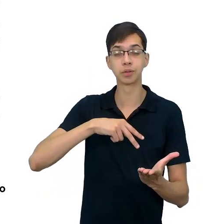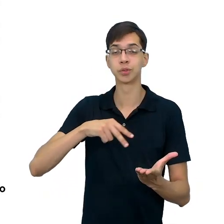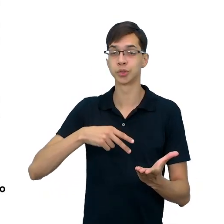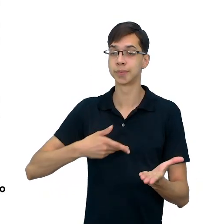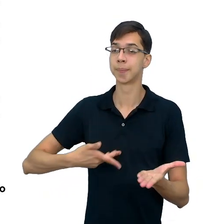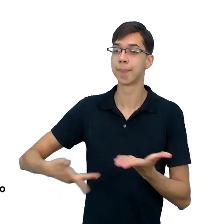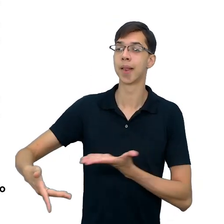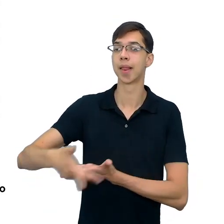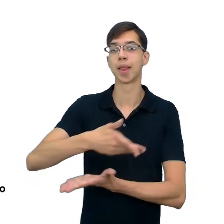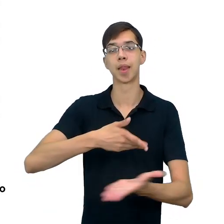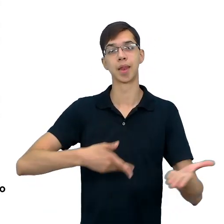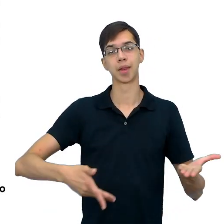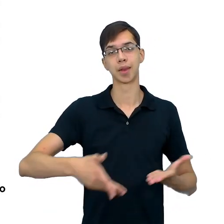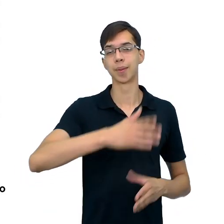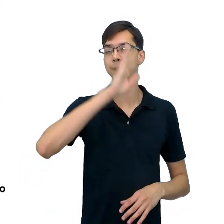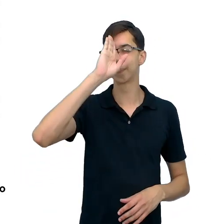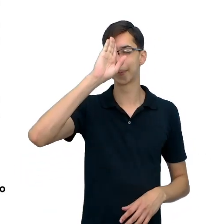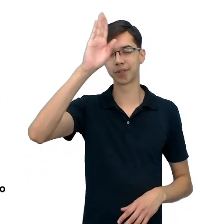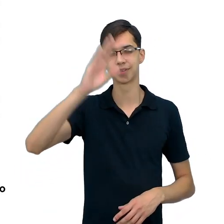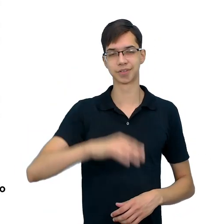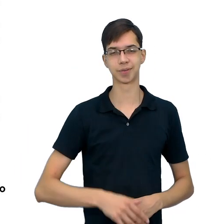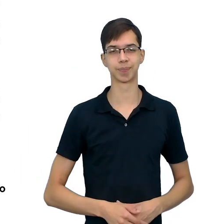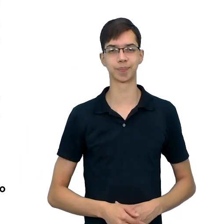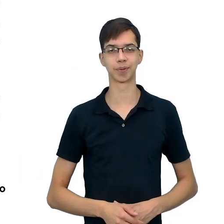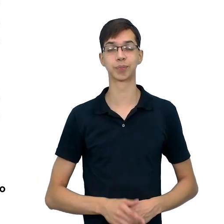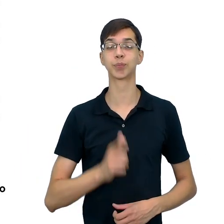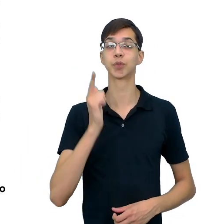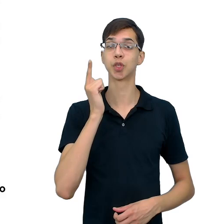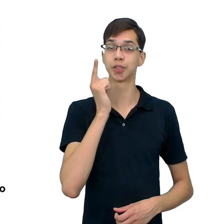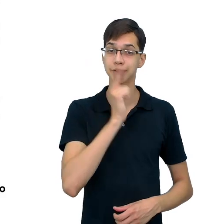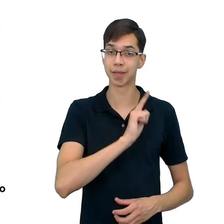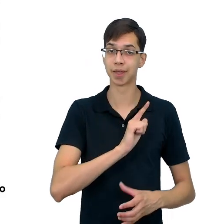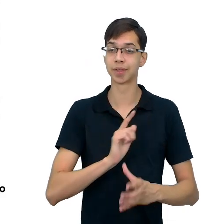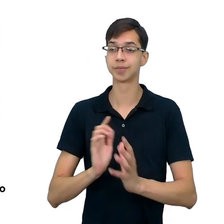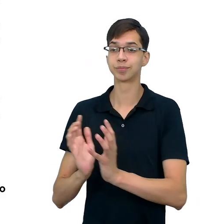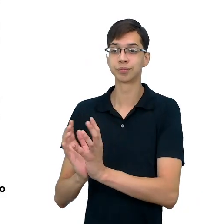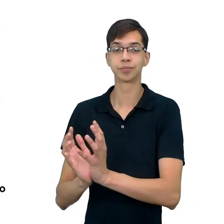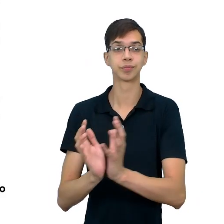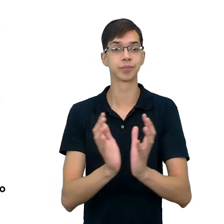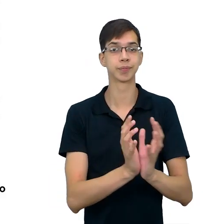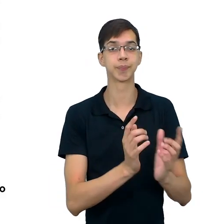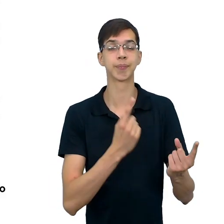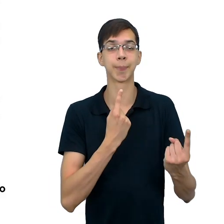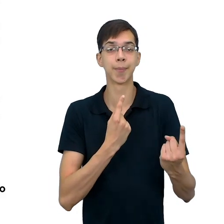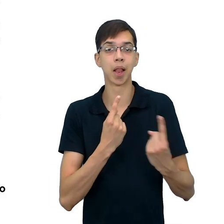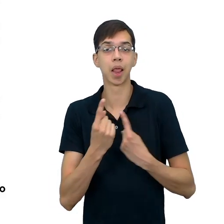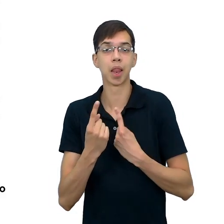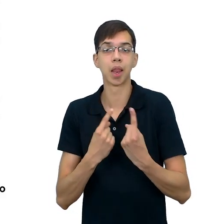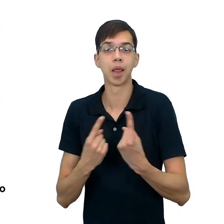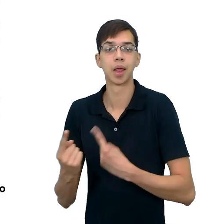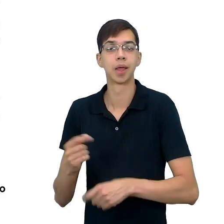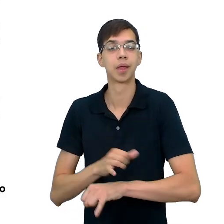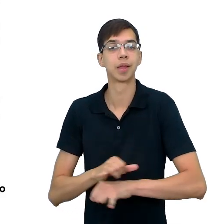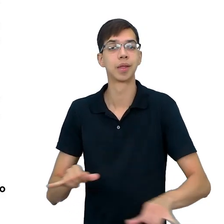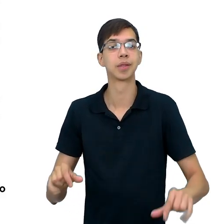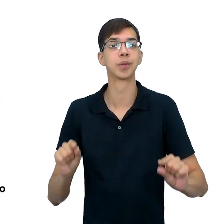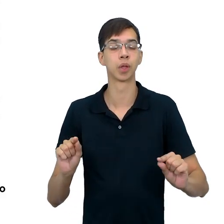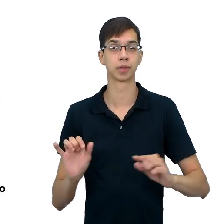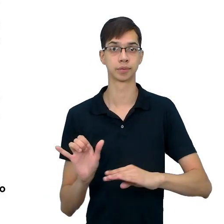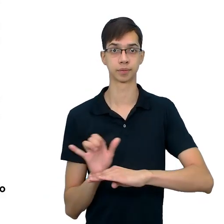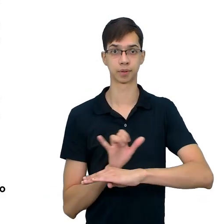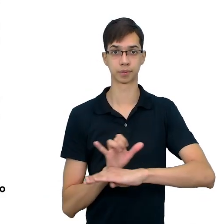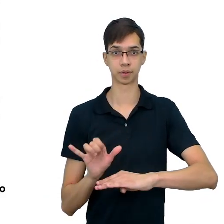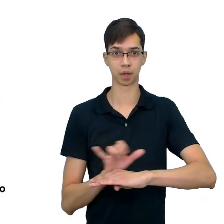fundamental para que possa discutir com a turma aí quais as estratégias modelizadoras e também